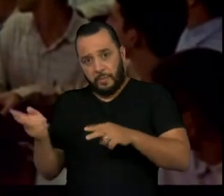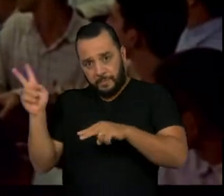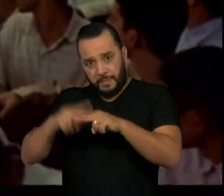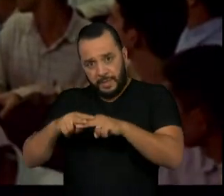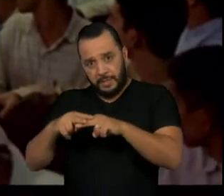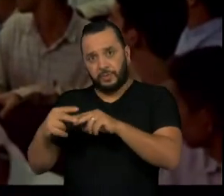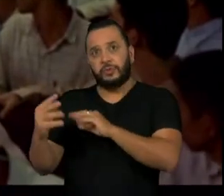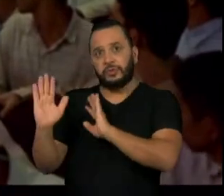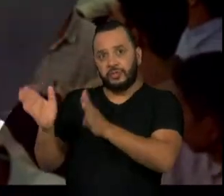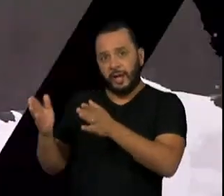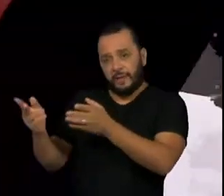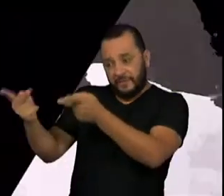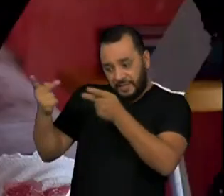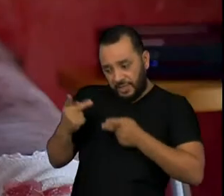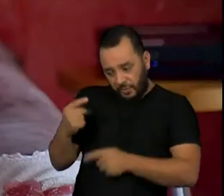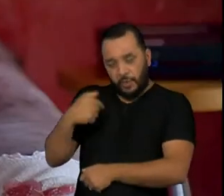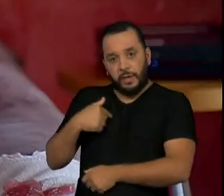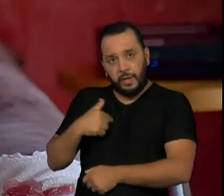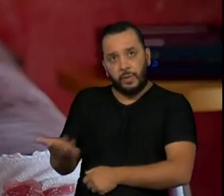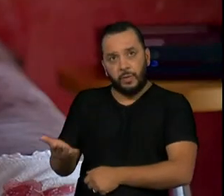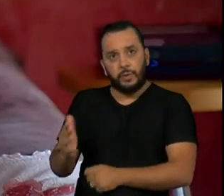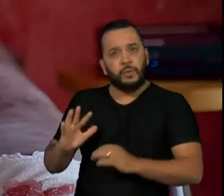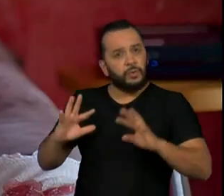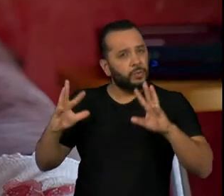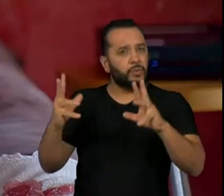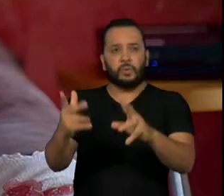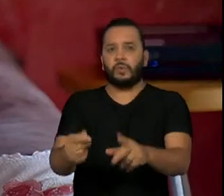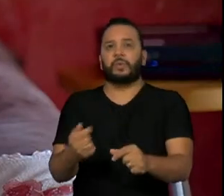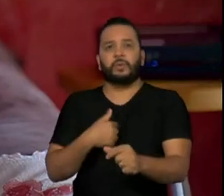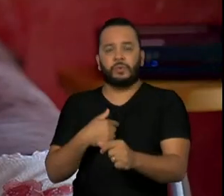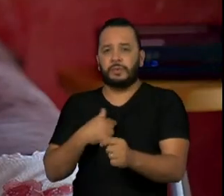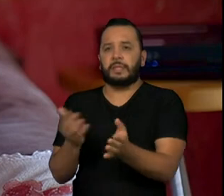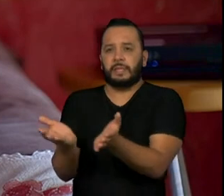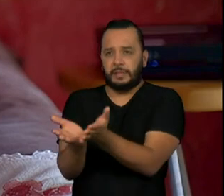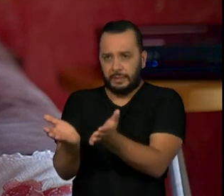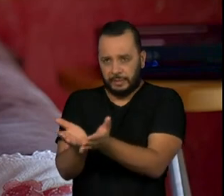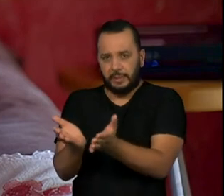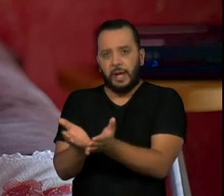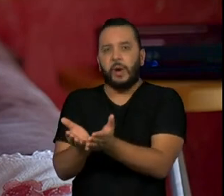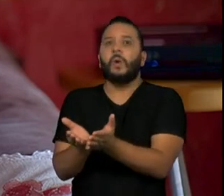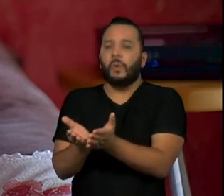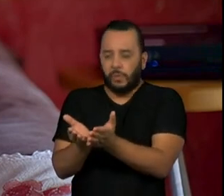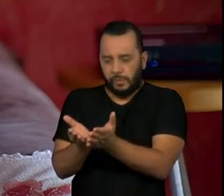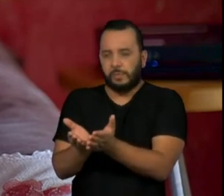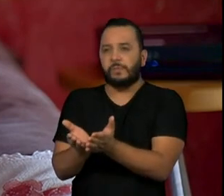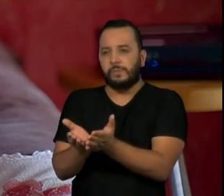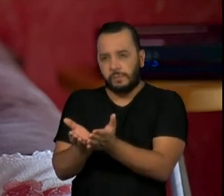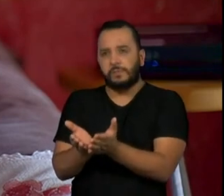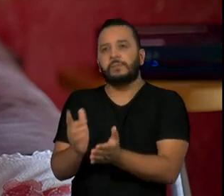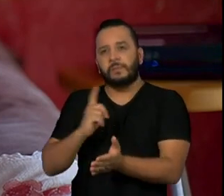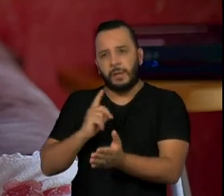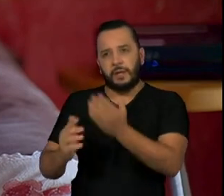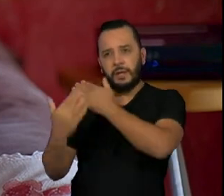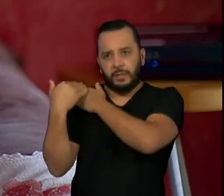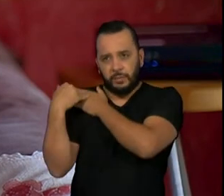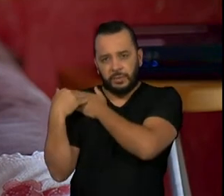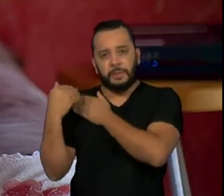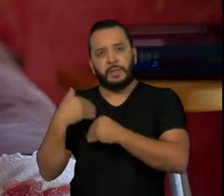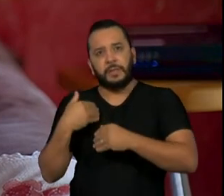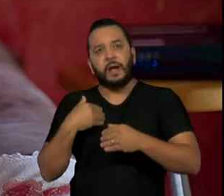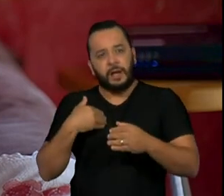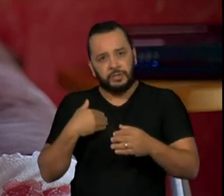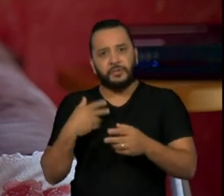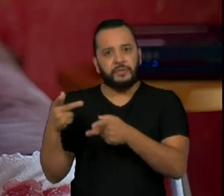fostes ver-me. Então, todos os cristãos entendem que têm um débito com os que